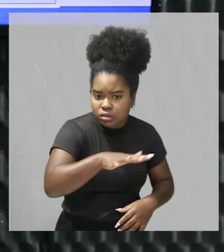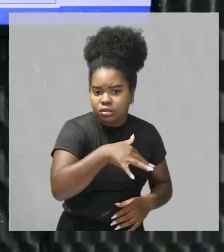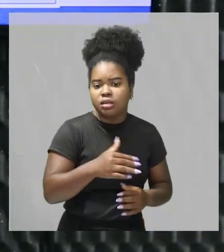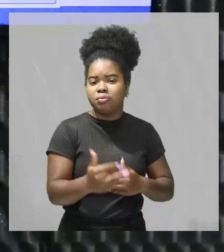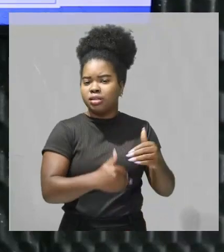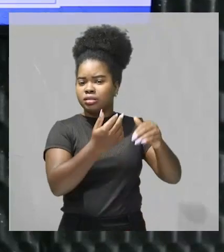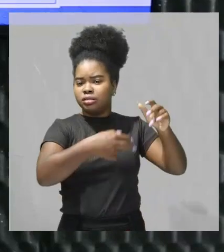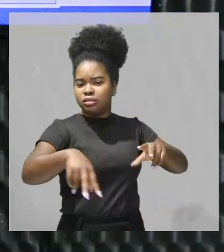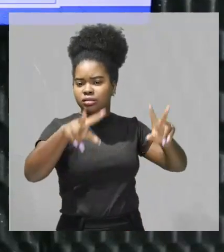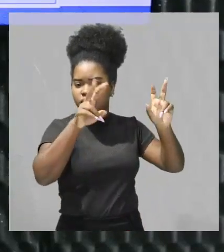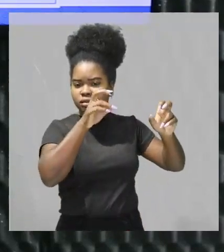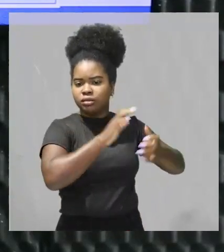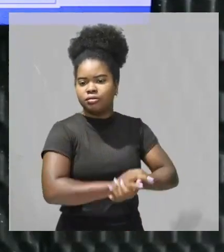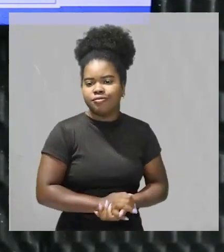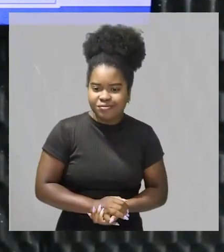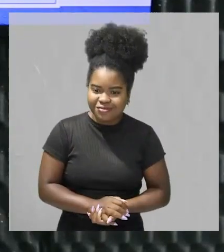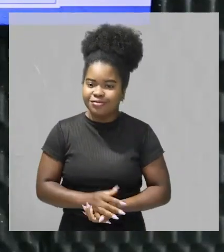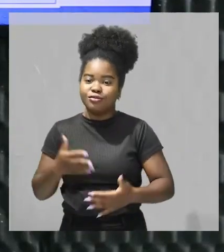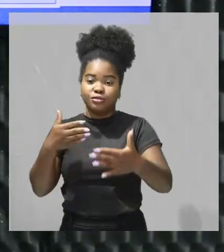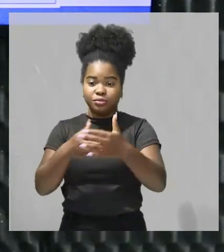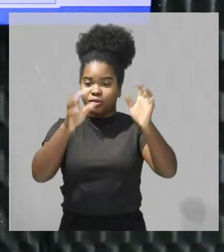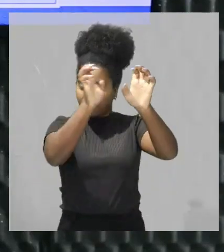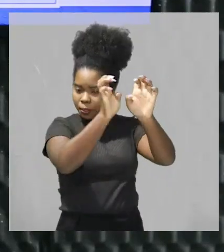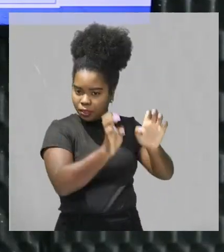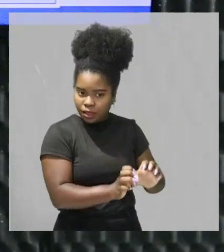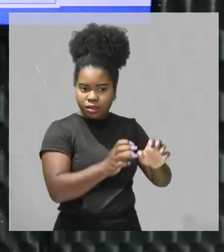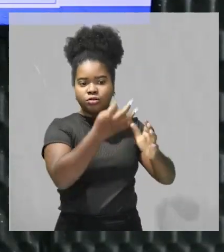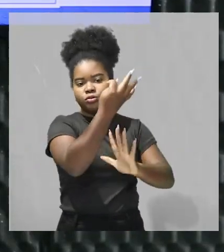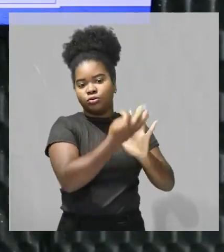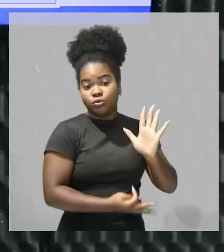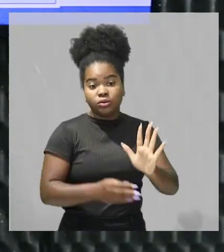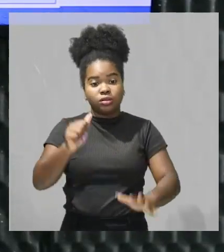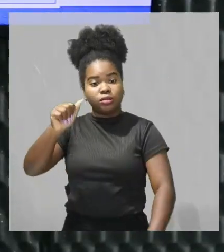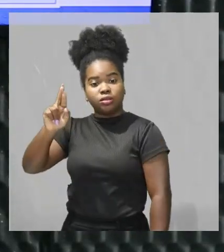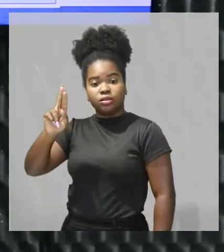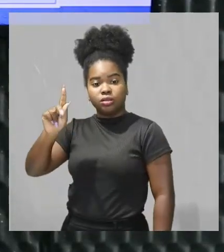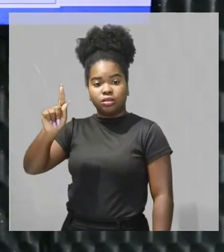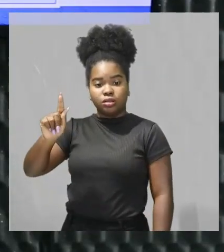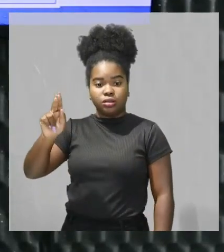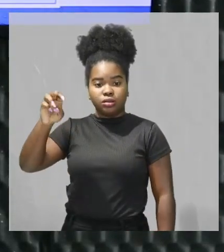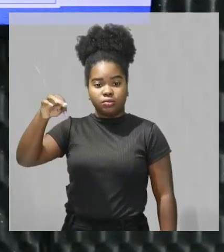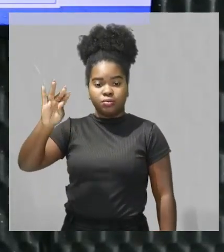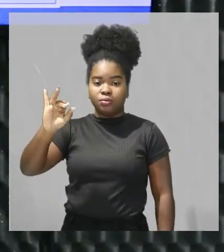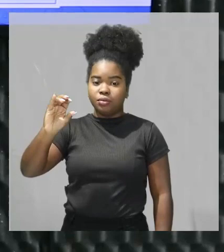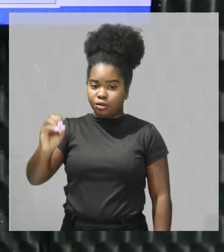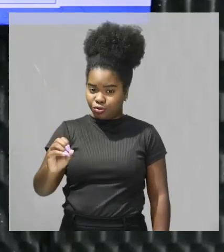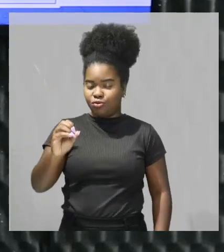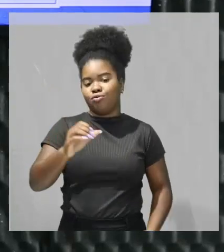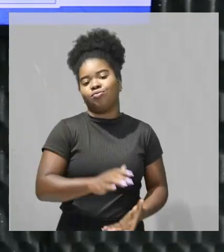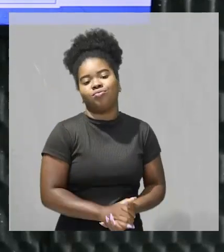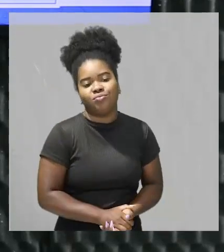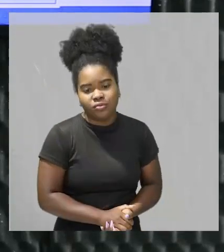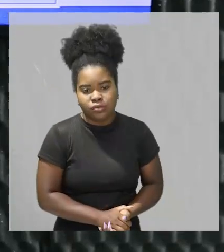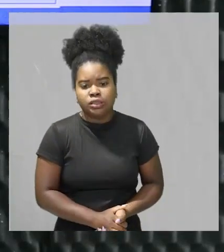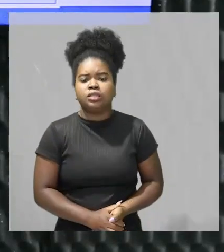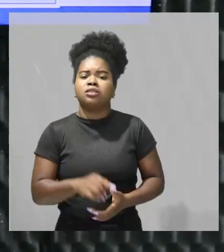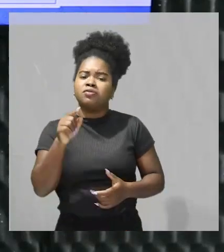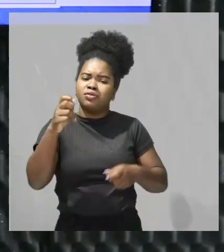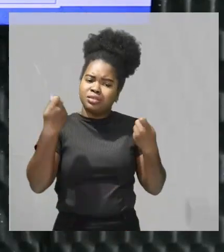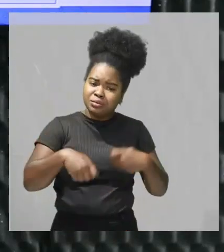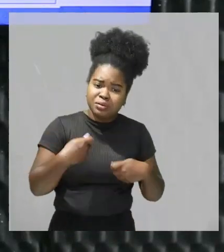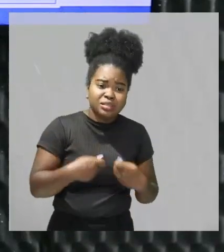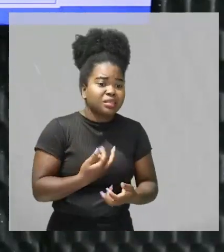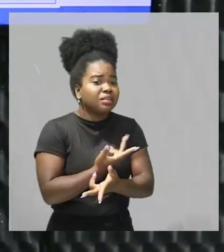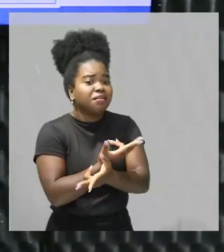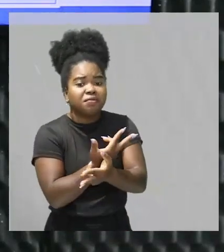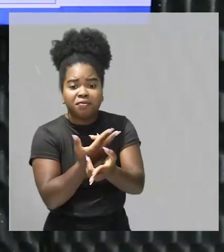dissertativo, argumentativo, em prosa. Né? Então, aqui você vai ter que ter muito argumento para você desenvolver o seu